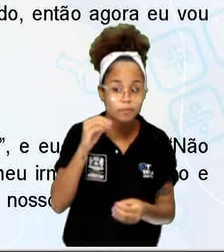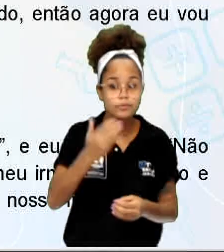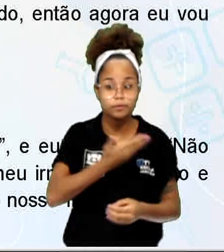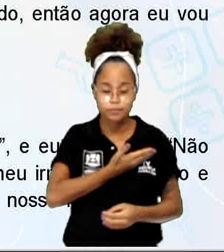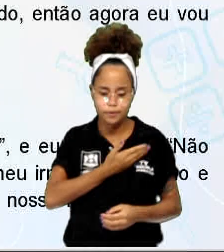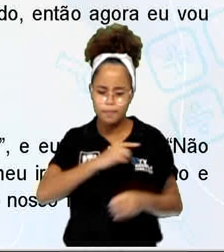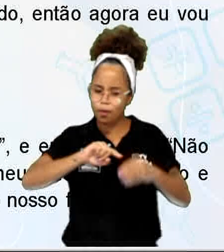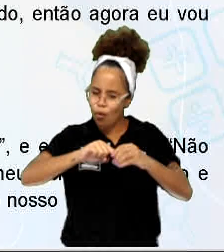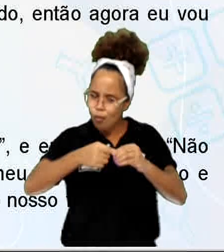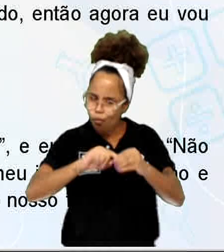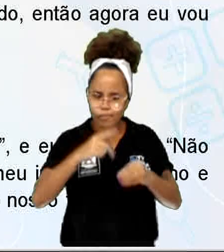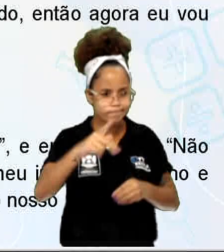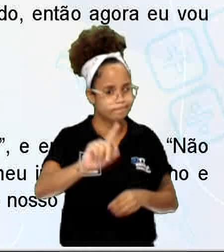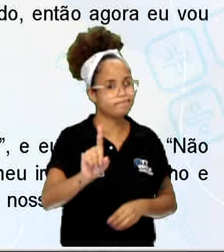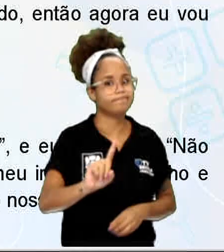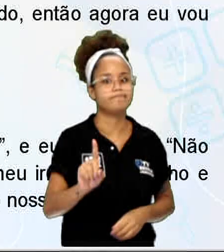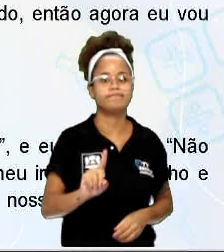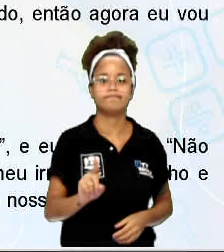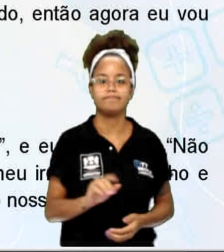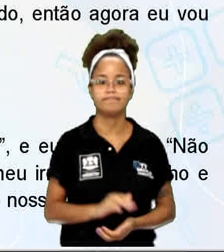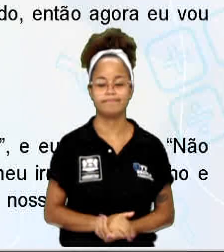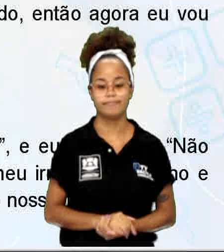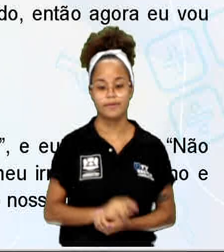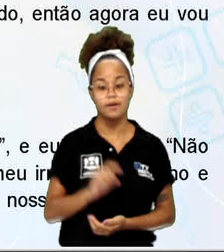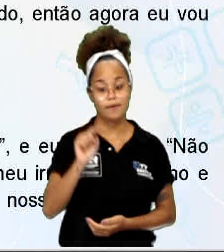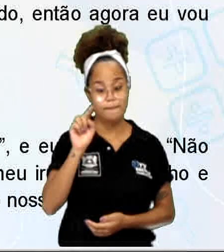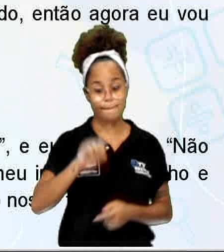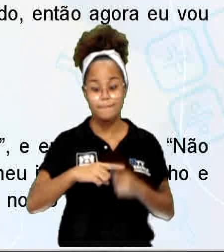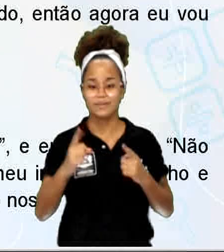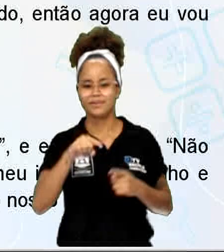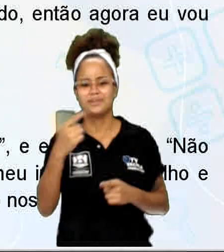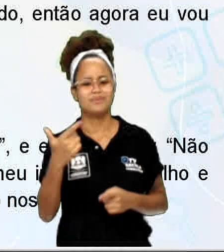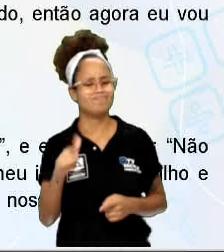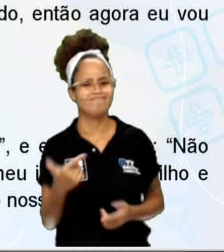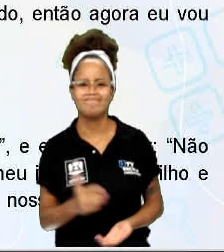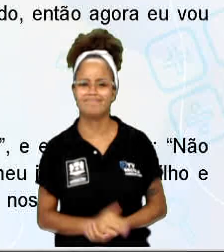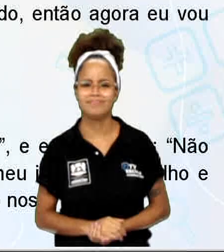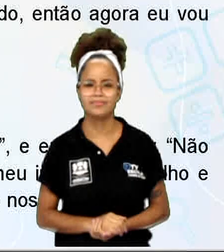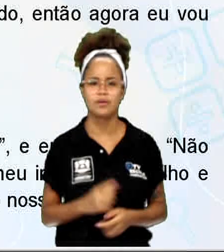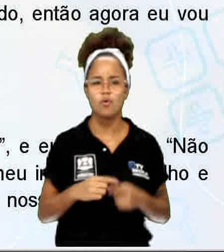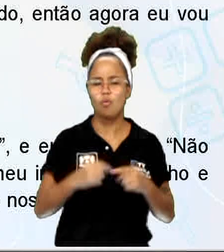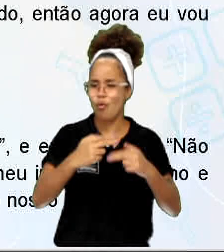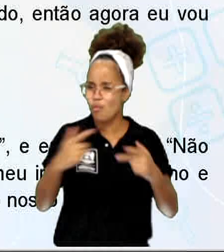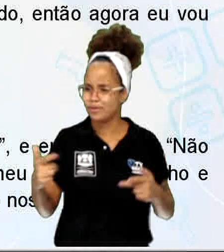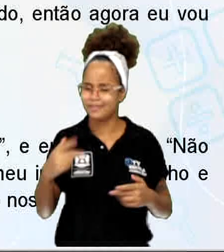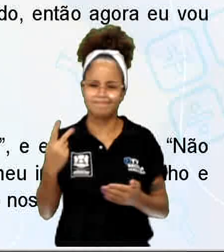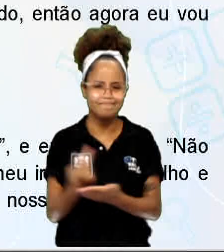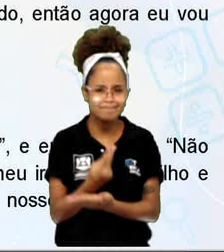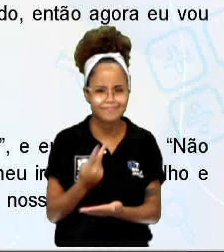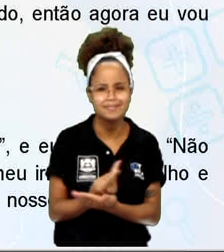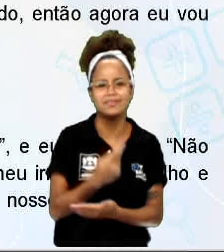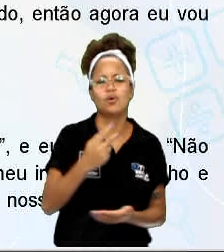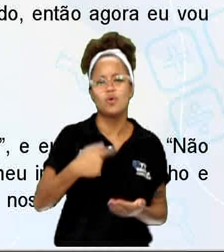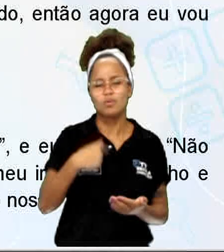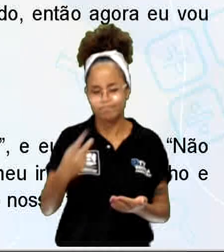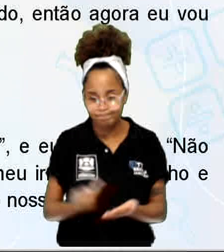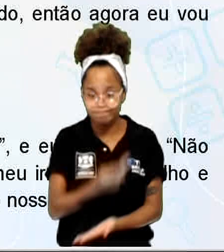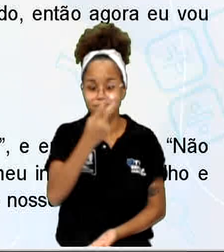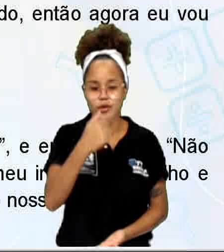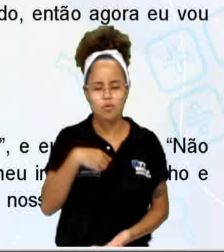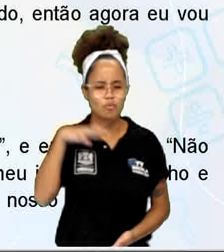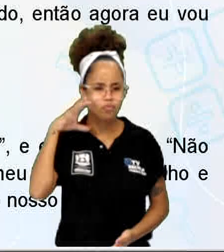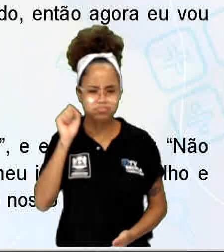apontador não é seu, minha filhinha. Ao invés disso, tanta coisa nojenta e torpe tenho tido que escutar. Até habeas